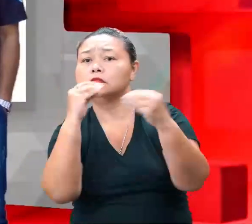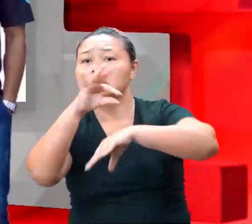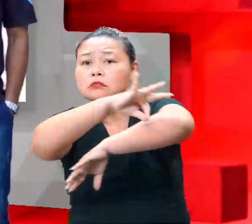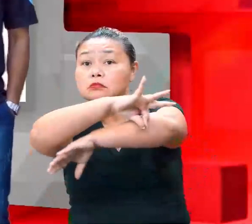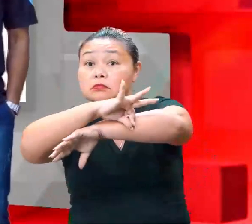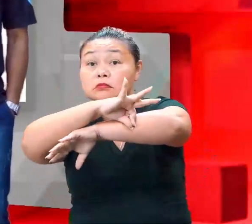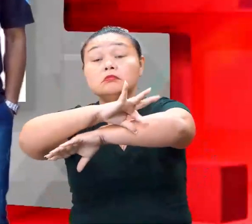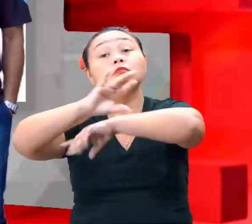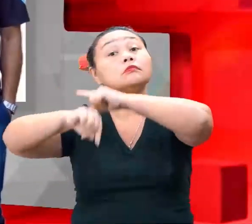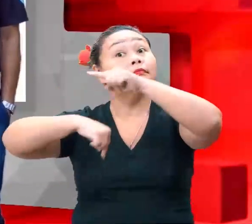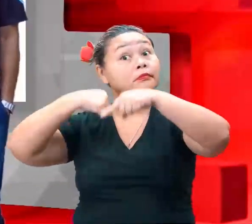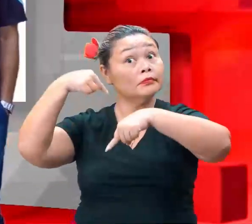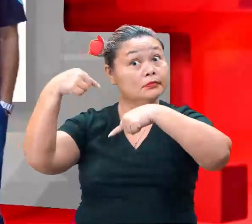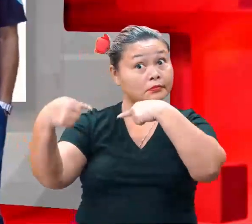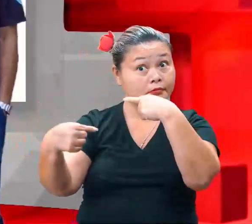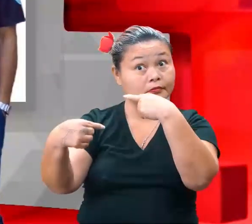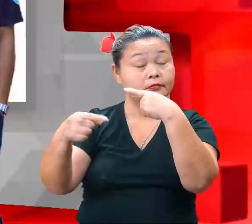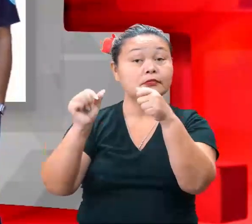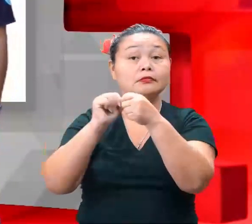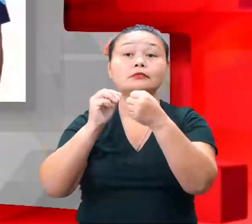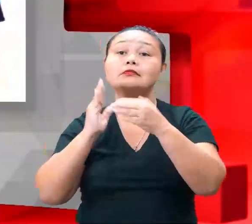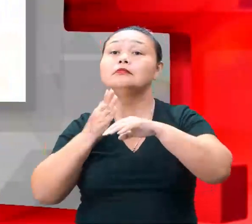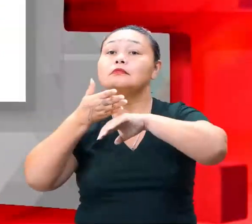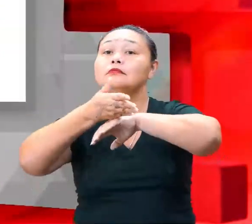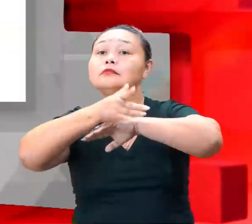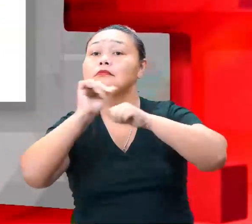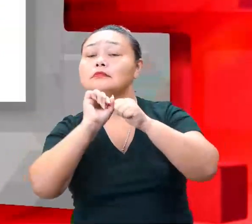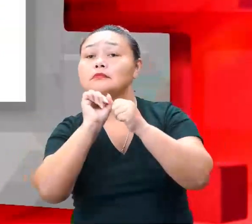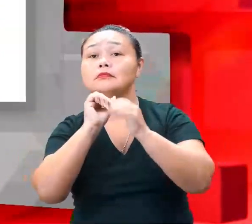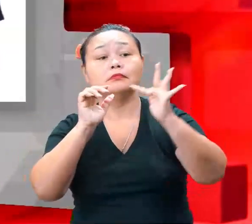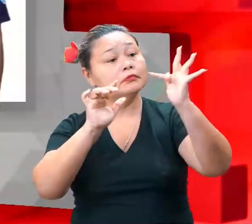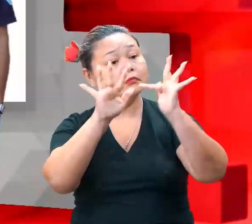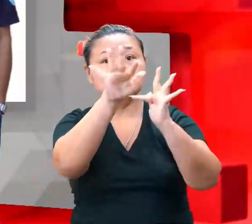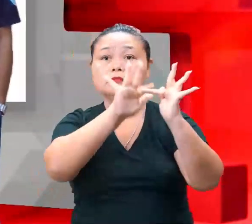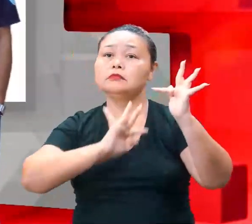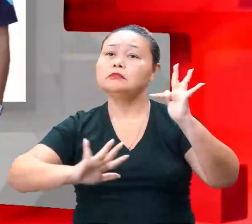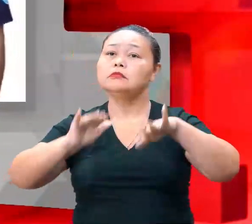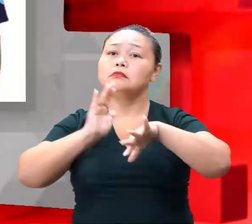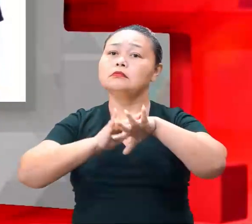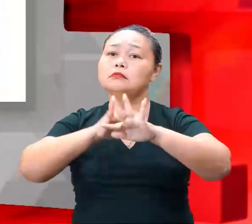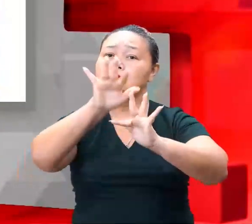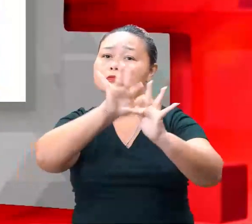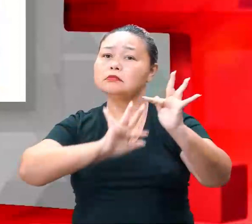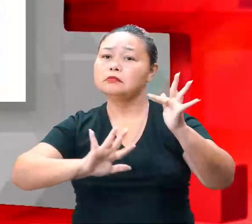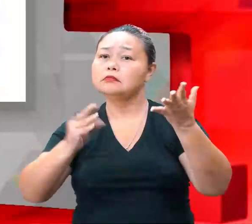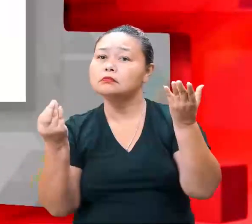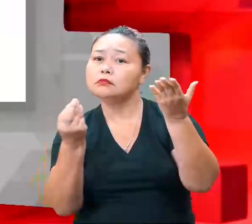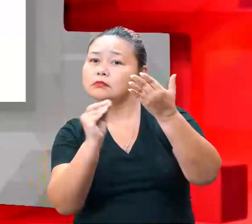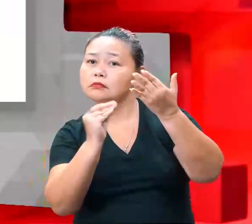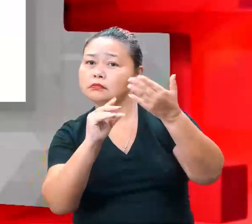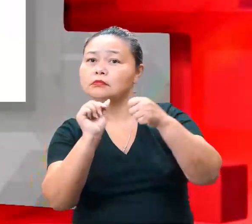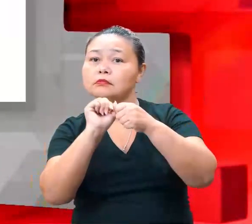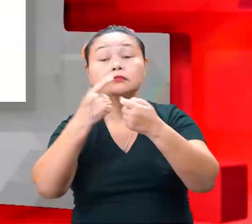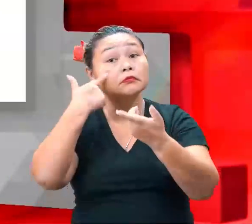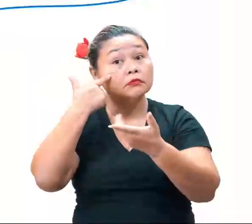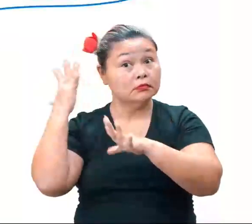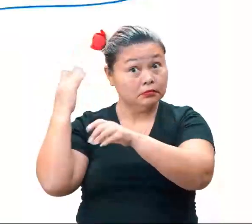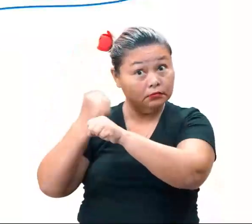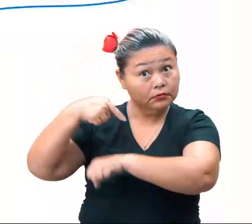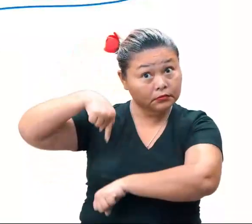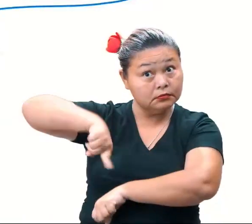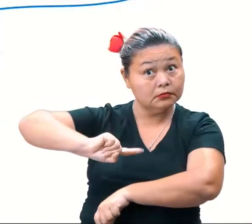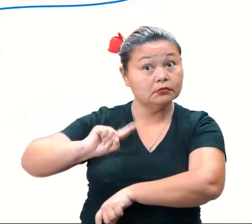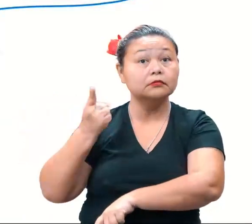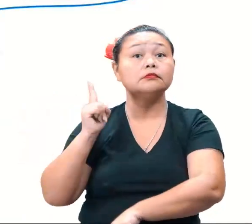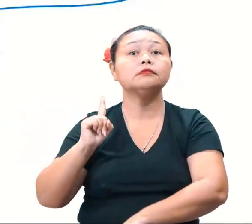na sequência a gente entrou na parte da função, na ideia de função e os seus complementos. Então é isso que a gente vai rever agora. Então olha